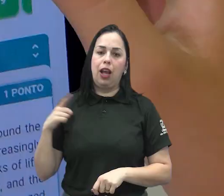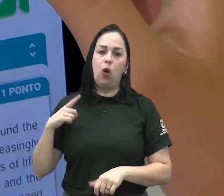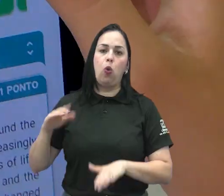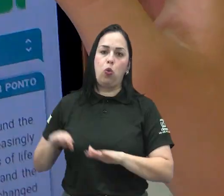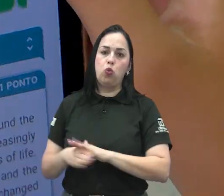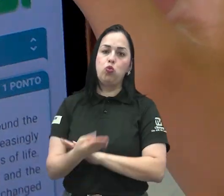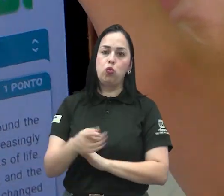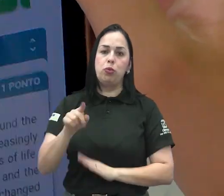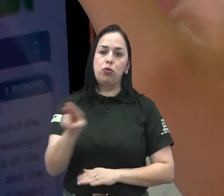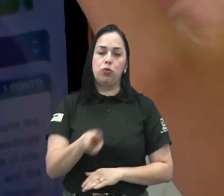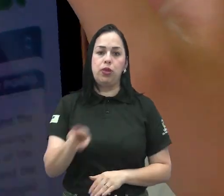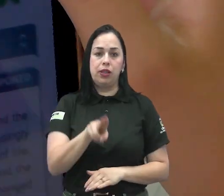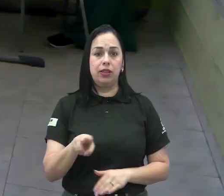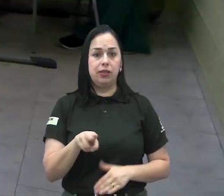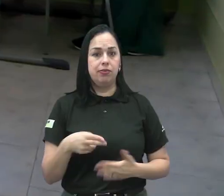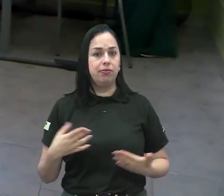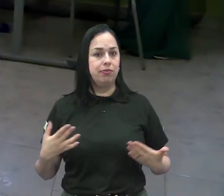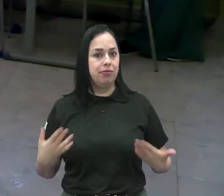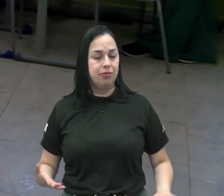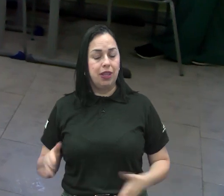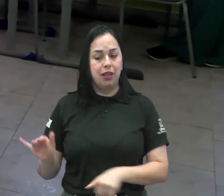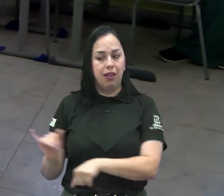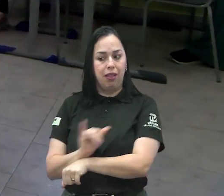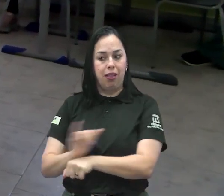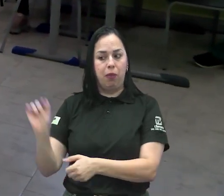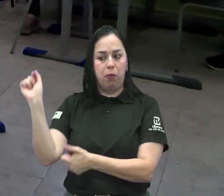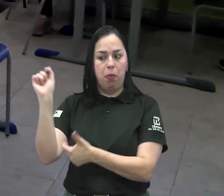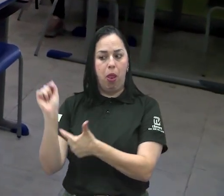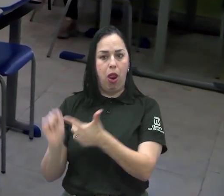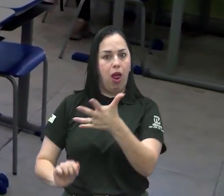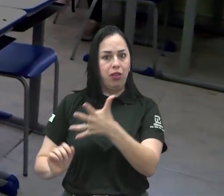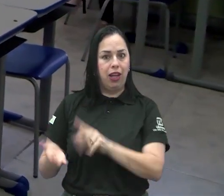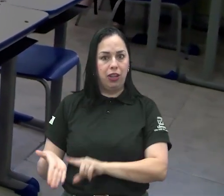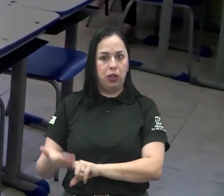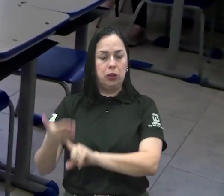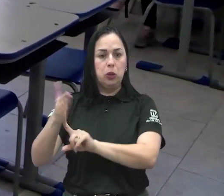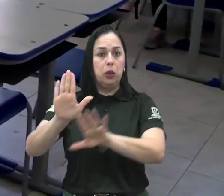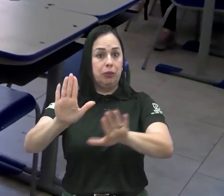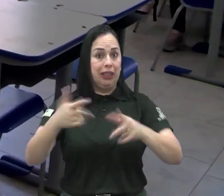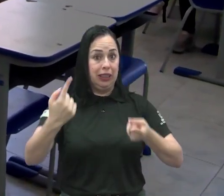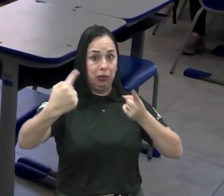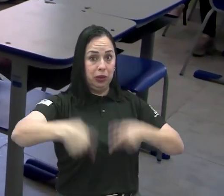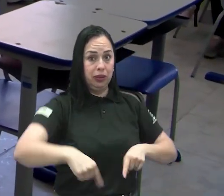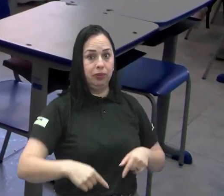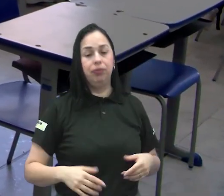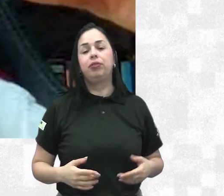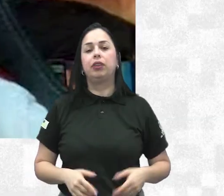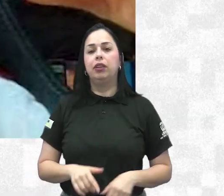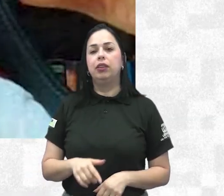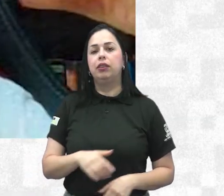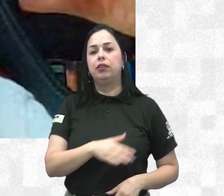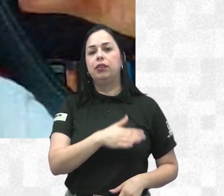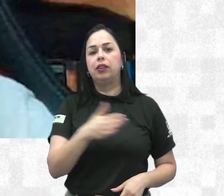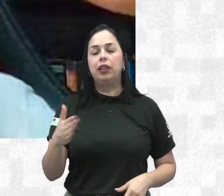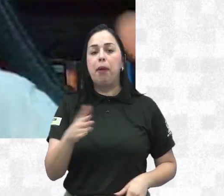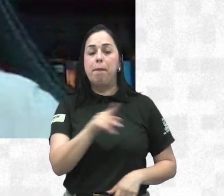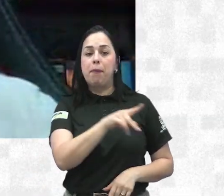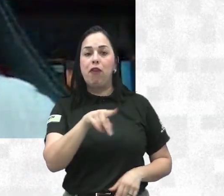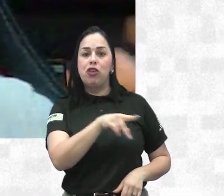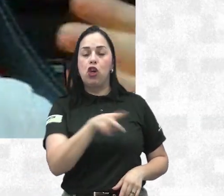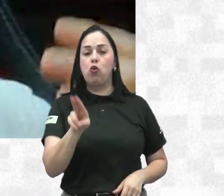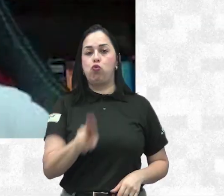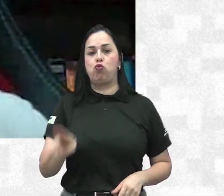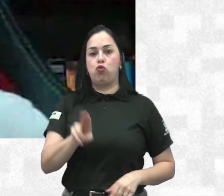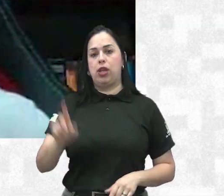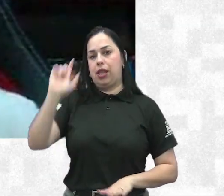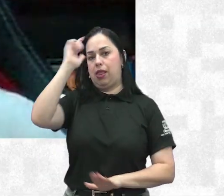rotina de estudantes e educadores. Lidar com essas ferramentas tecnológicas trouxe desafios. Você tem muito